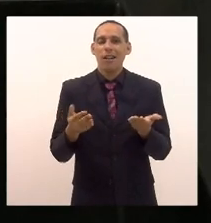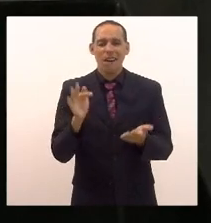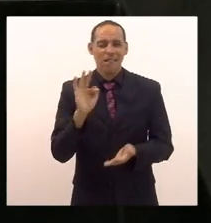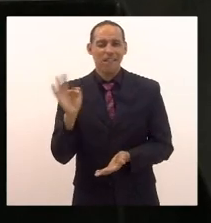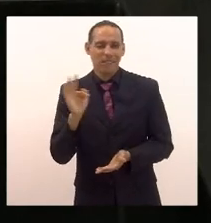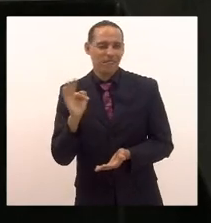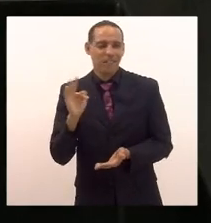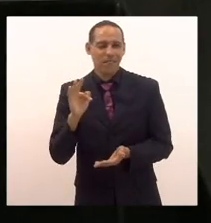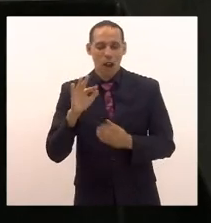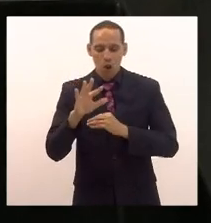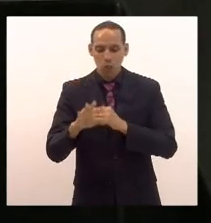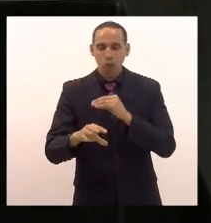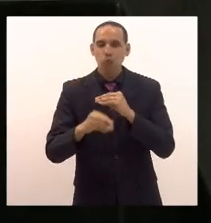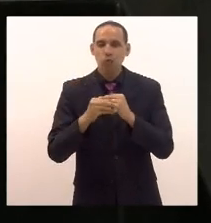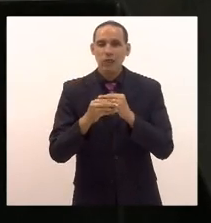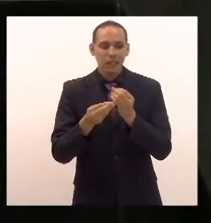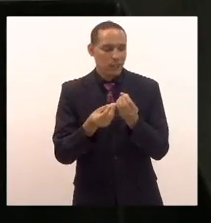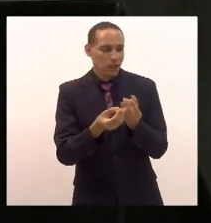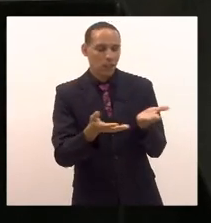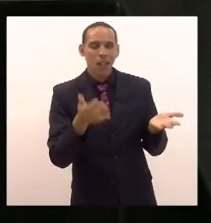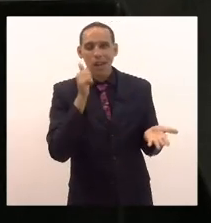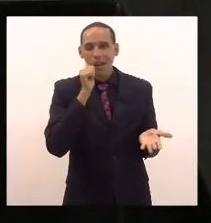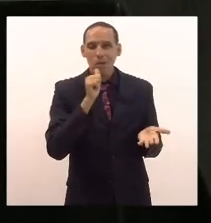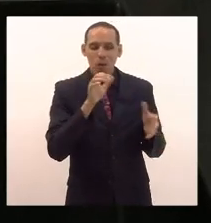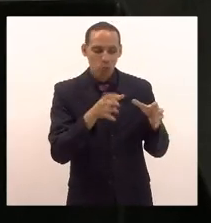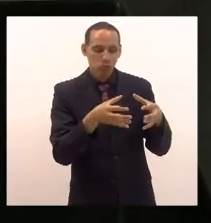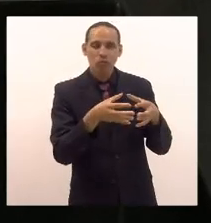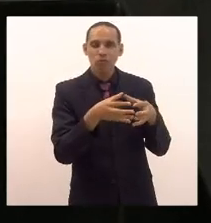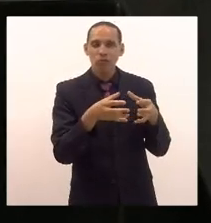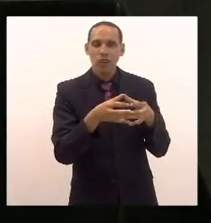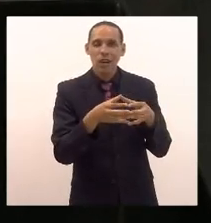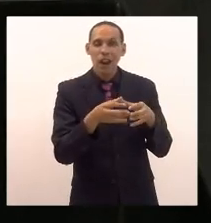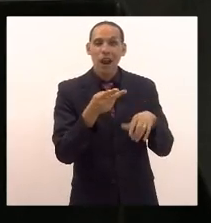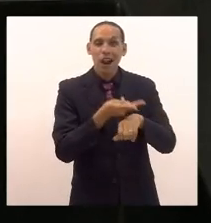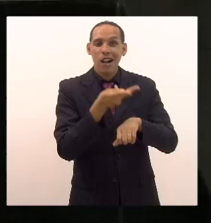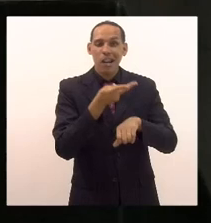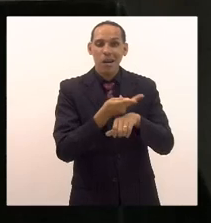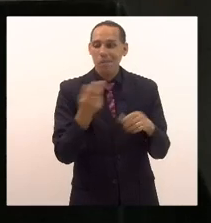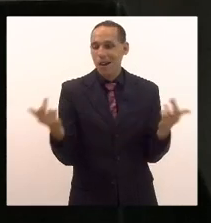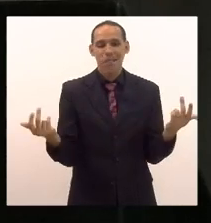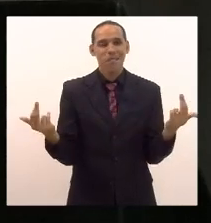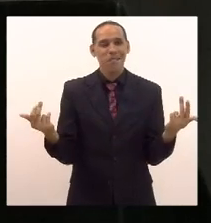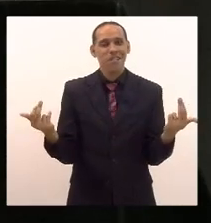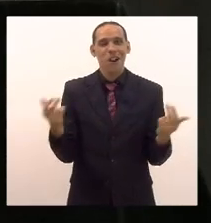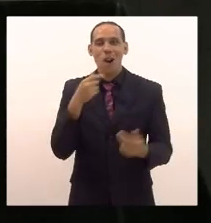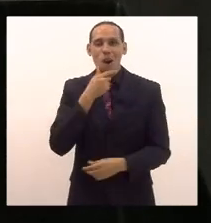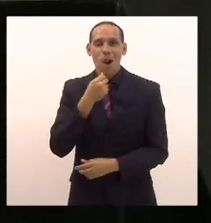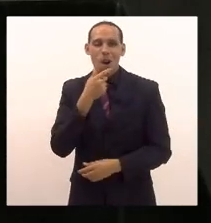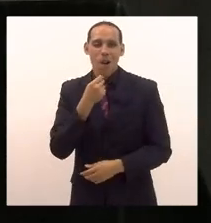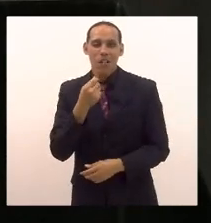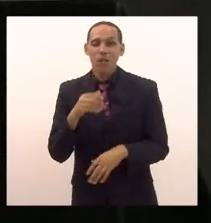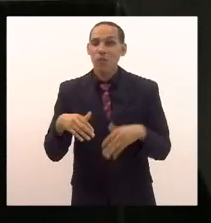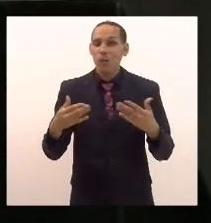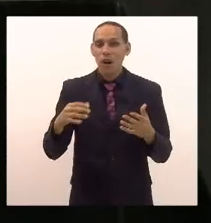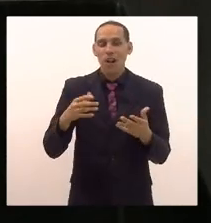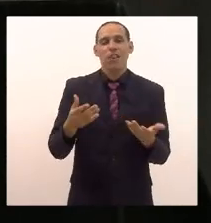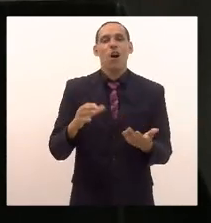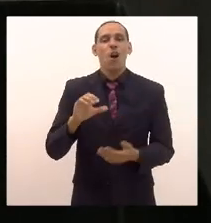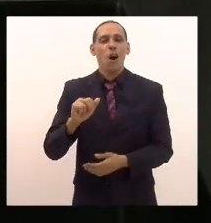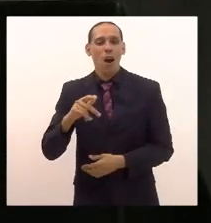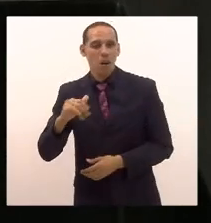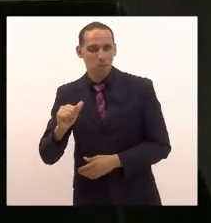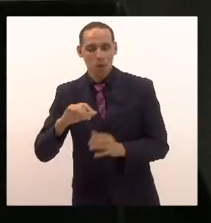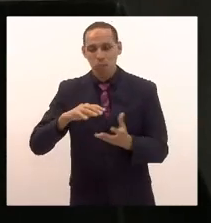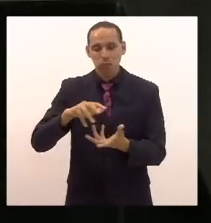fevereiro deste ano da as jogadoras uma premiação igual aos jogadores pela participação em Copas do Mundo e